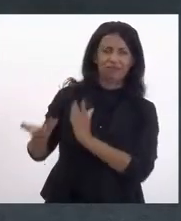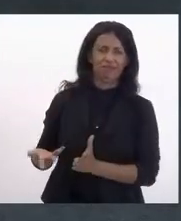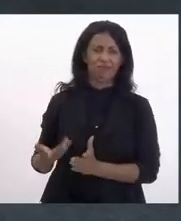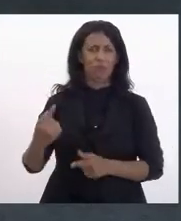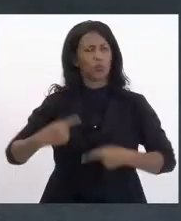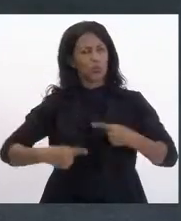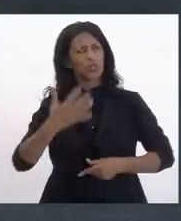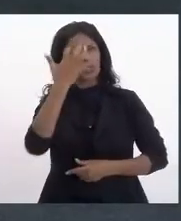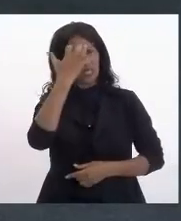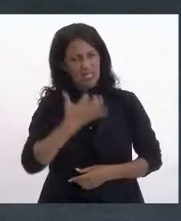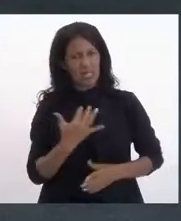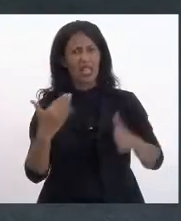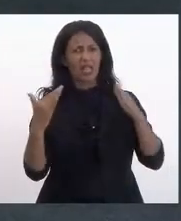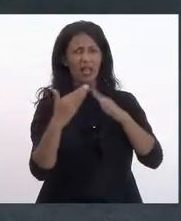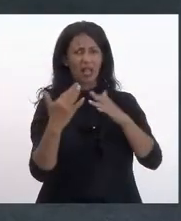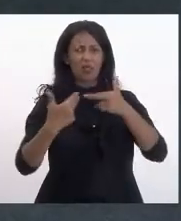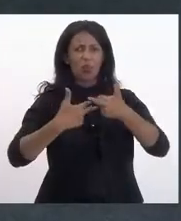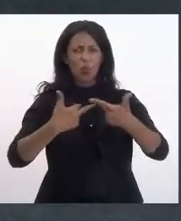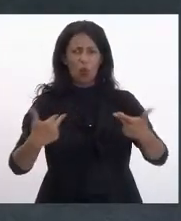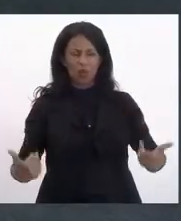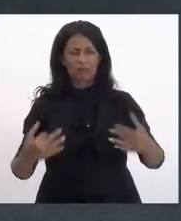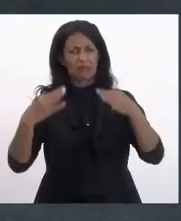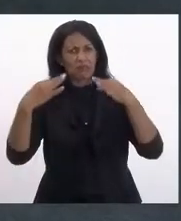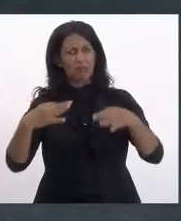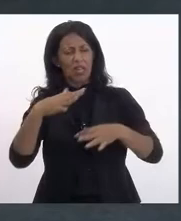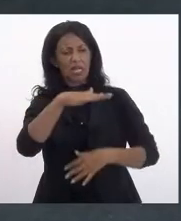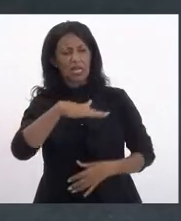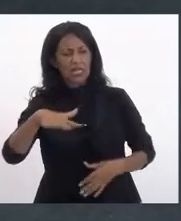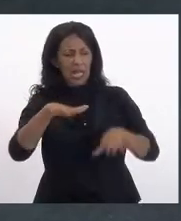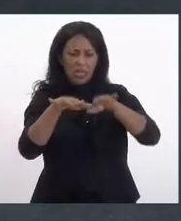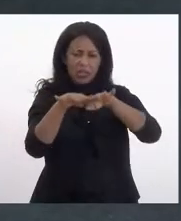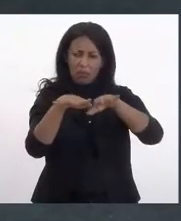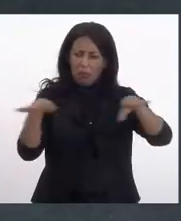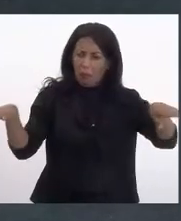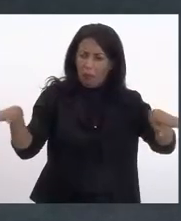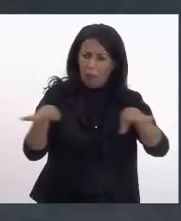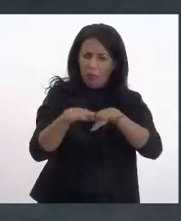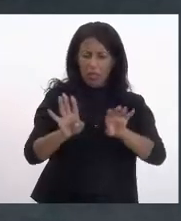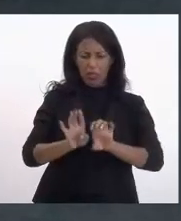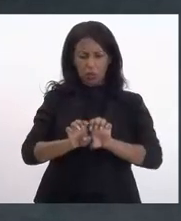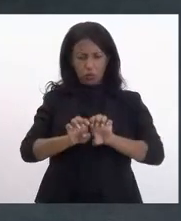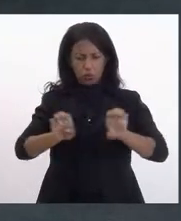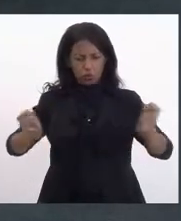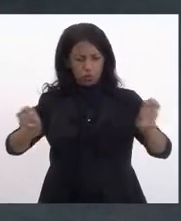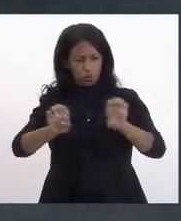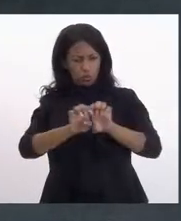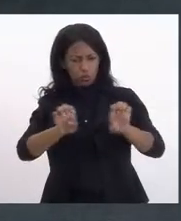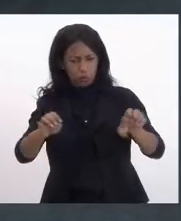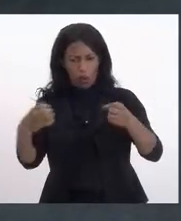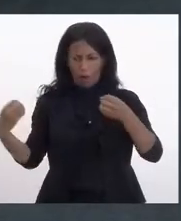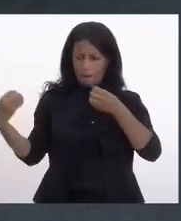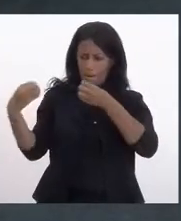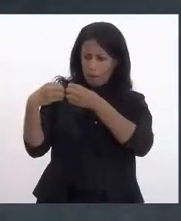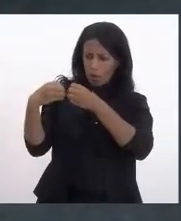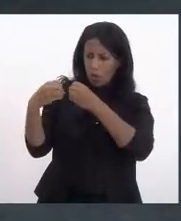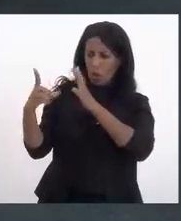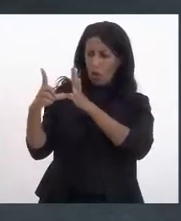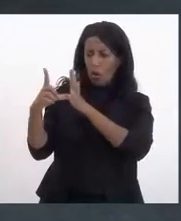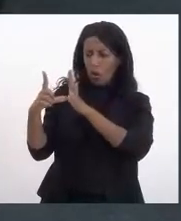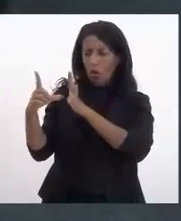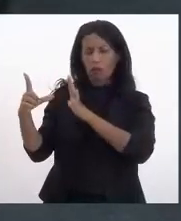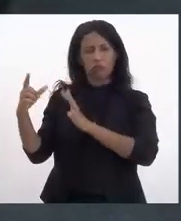com qualidade, com critério, em áreas planas, infraestruturadas, próximas aos locais de